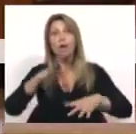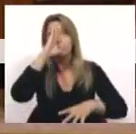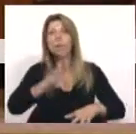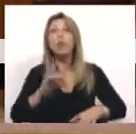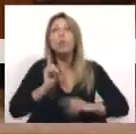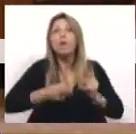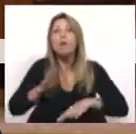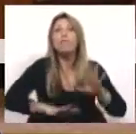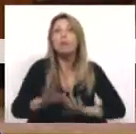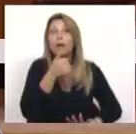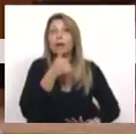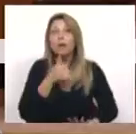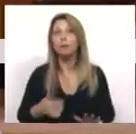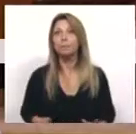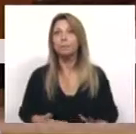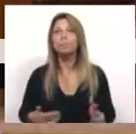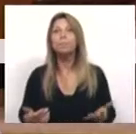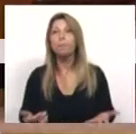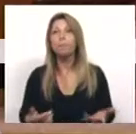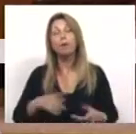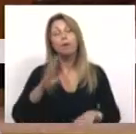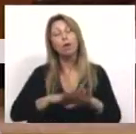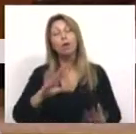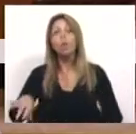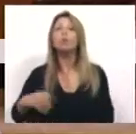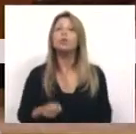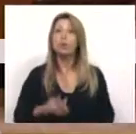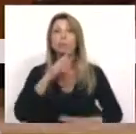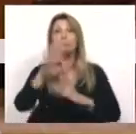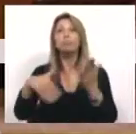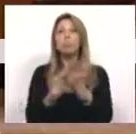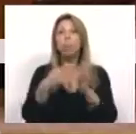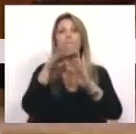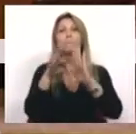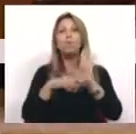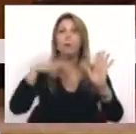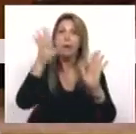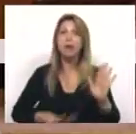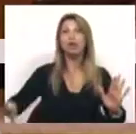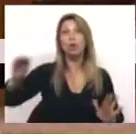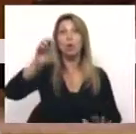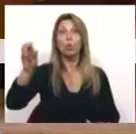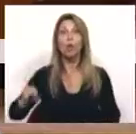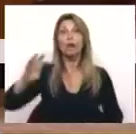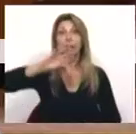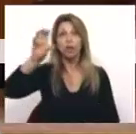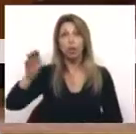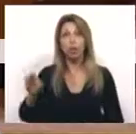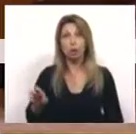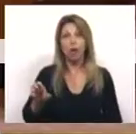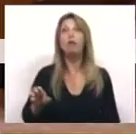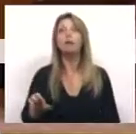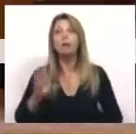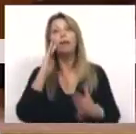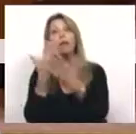Verdes propõem lançar um programa com implantação local, regional e nacional que contenha medidas para dotar as populações